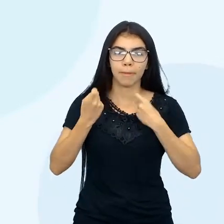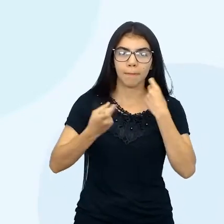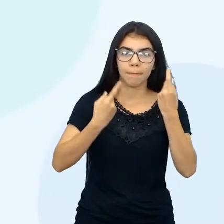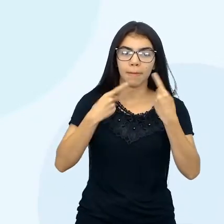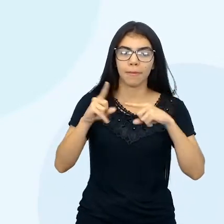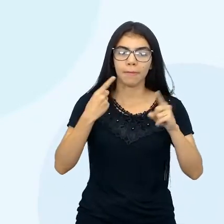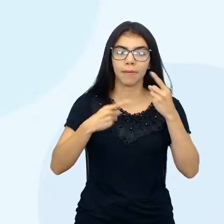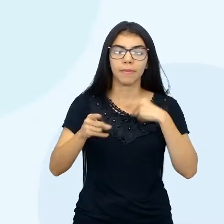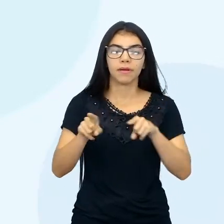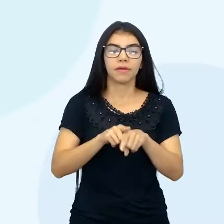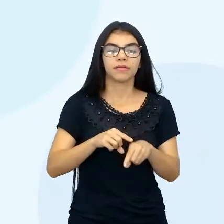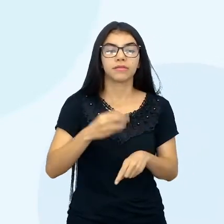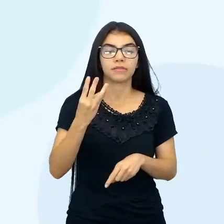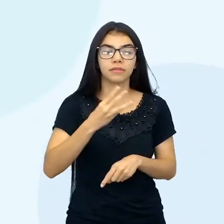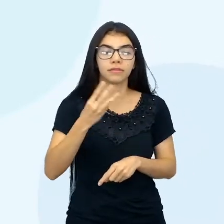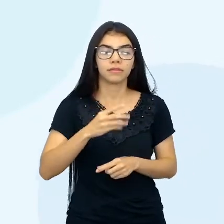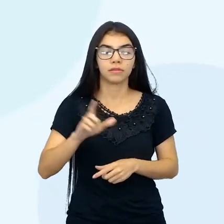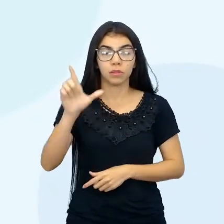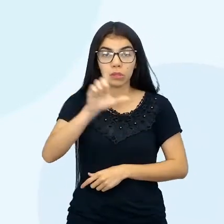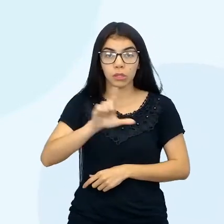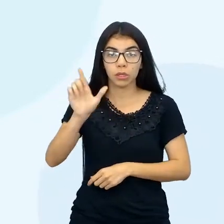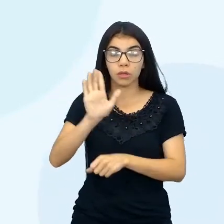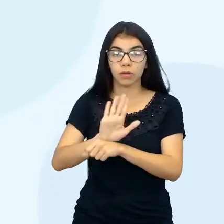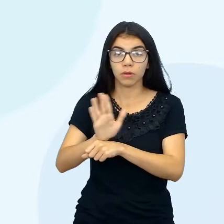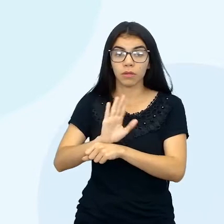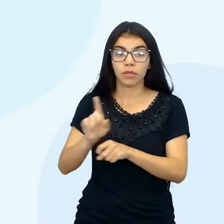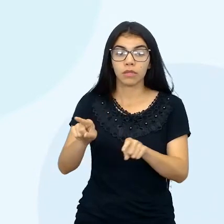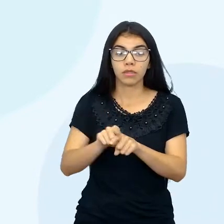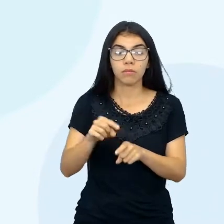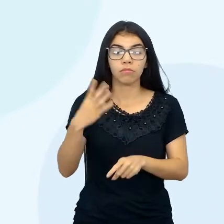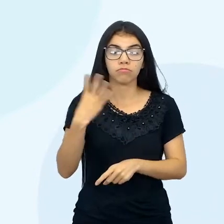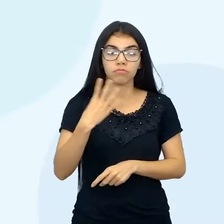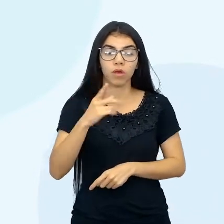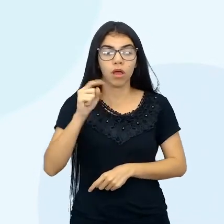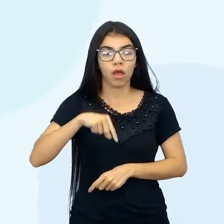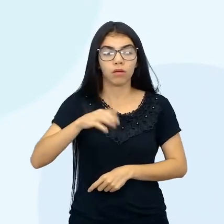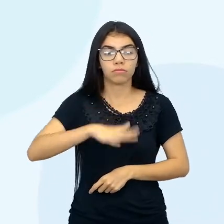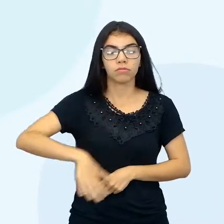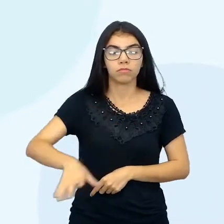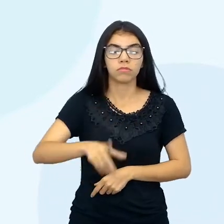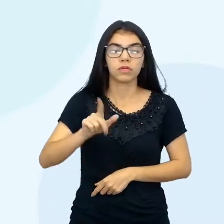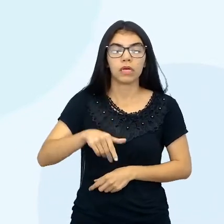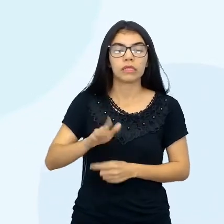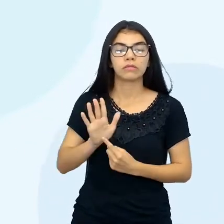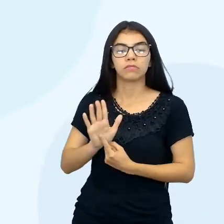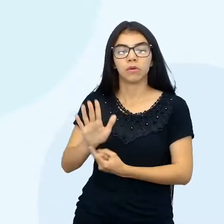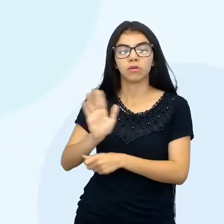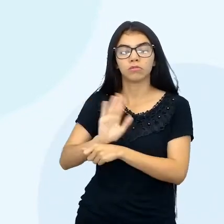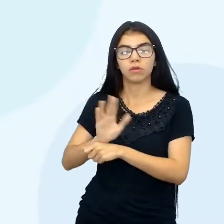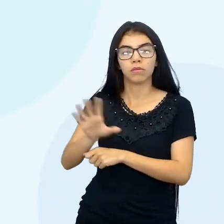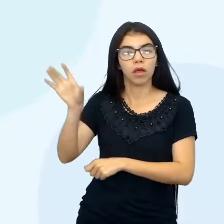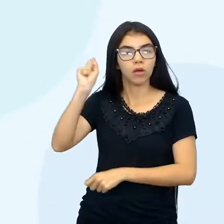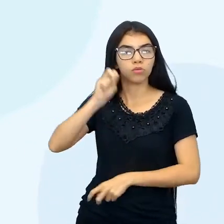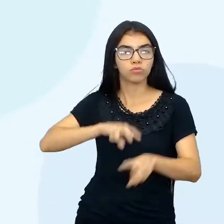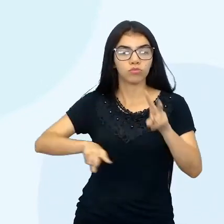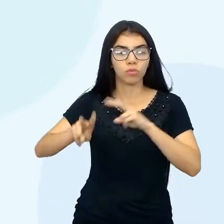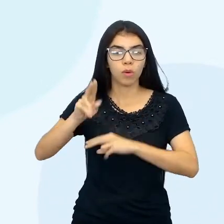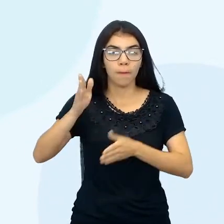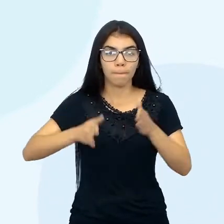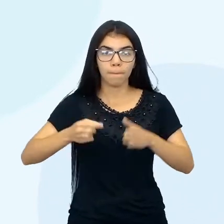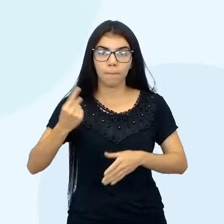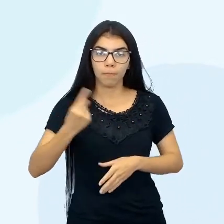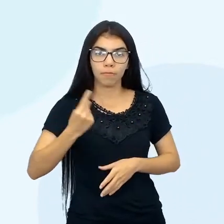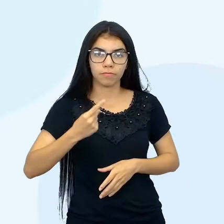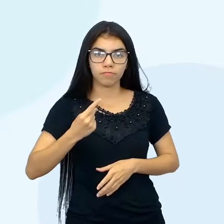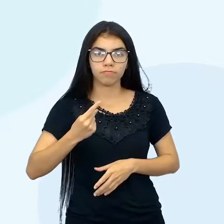título. Aula 3, literatura e cinema. E a aula 4 é essa que estamos agora. Mostra de cinema e audiovisual, parte 1. Haverá